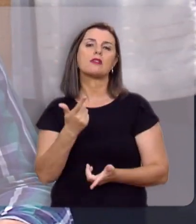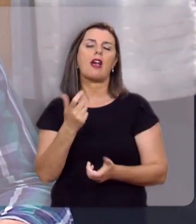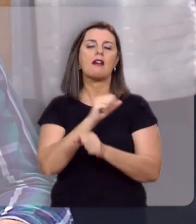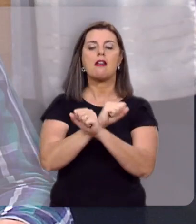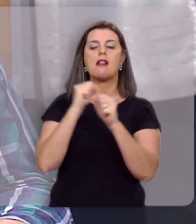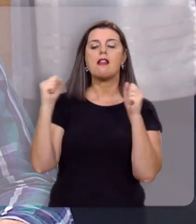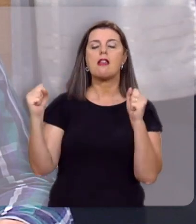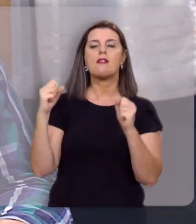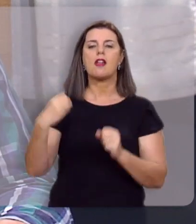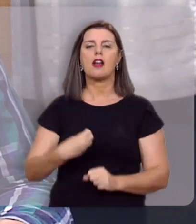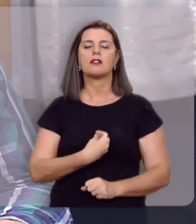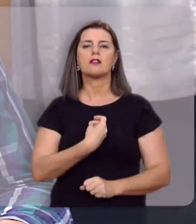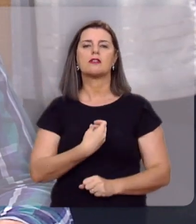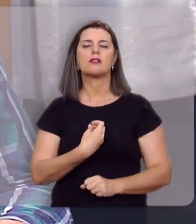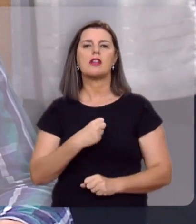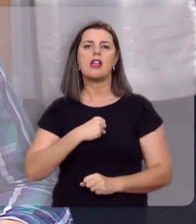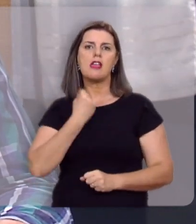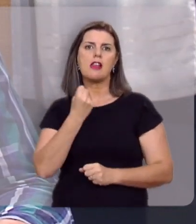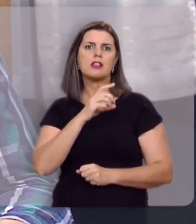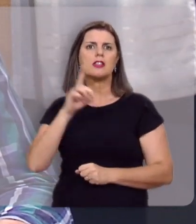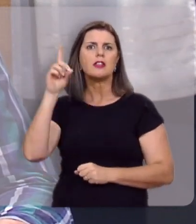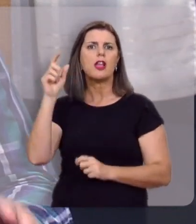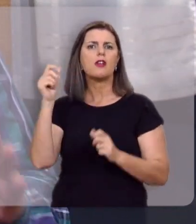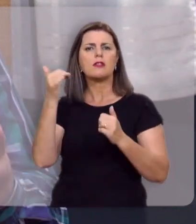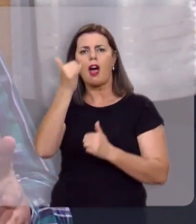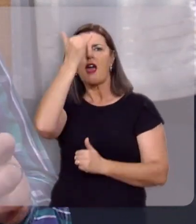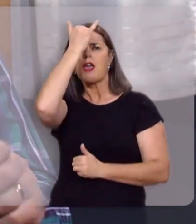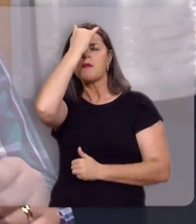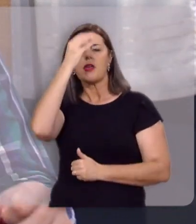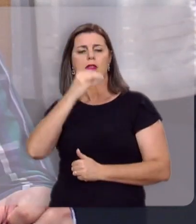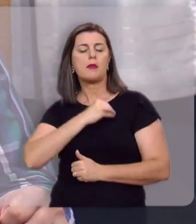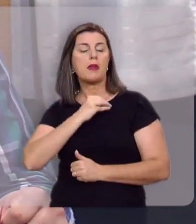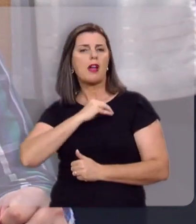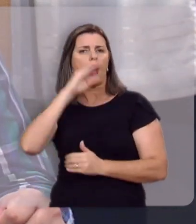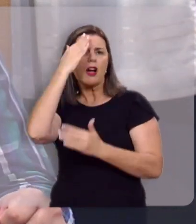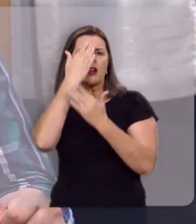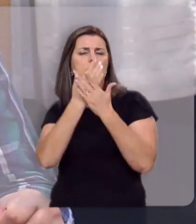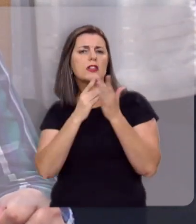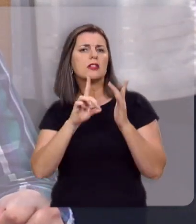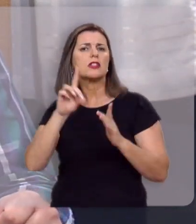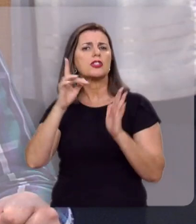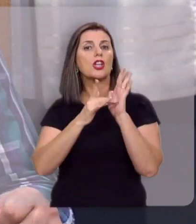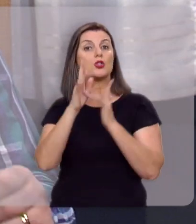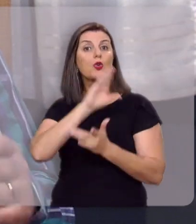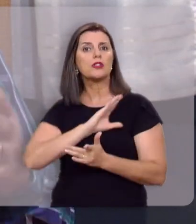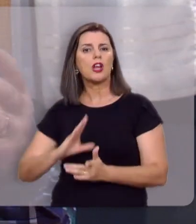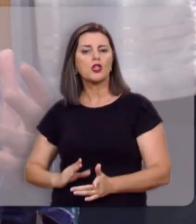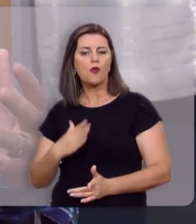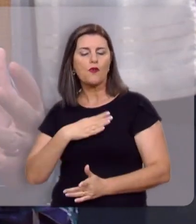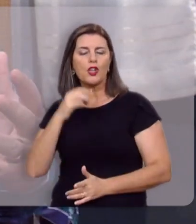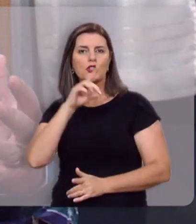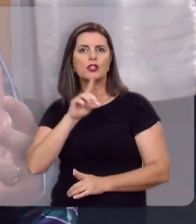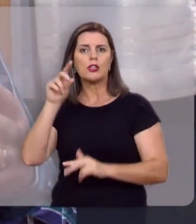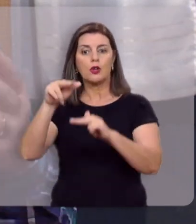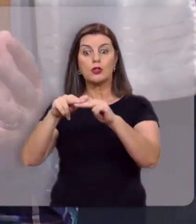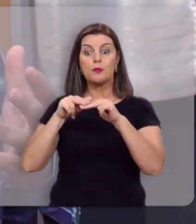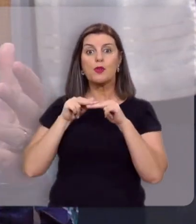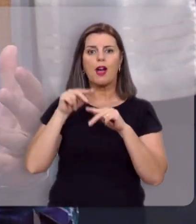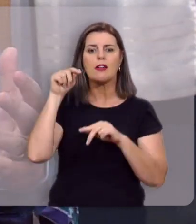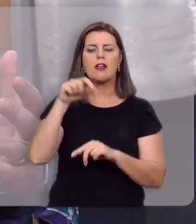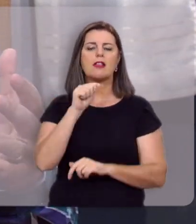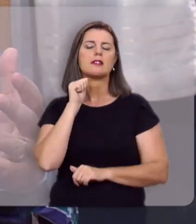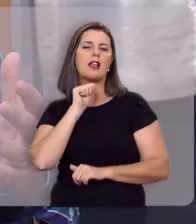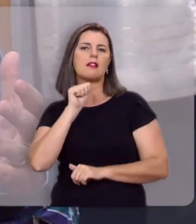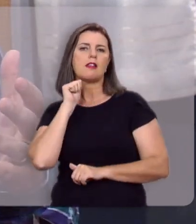livrado da ira eterna de Deus, arrependa-se dos seus pecados e creia que Jesus Cristo é o Filho de Deus. Mas além disso, também por causa deste